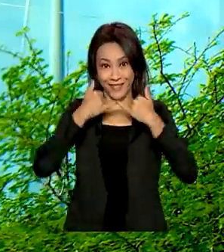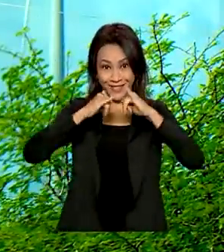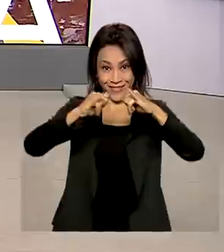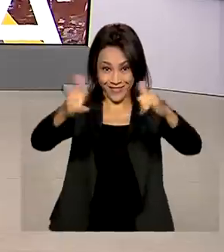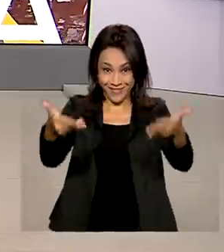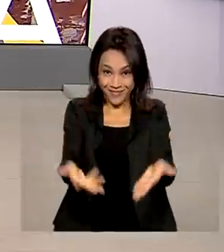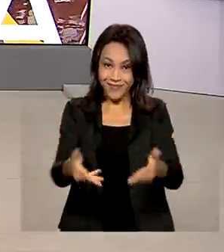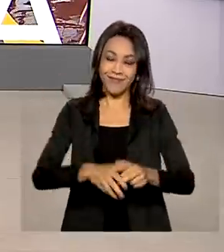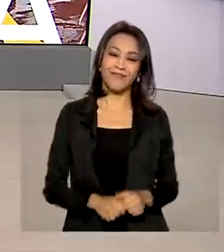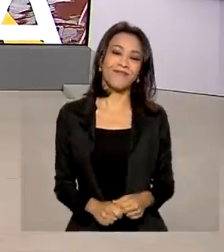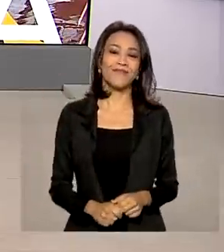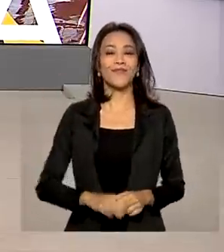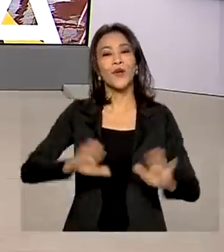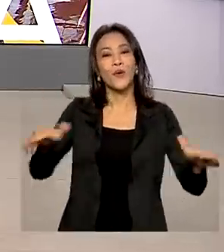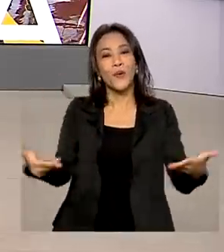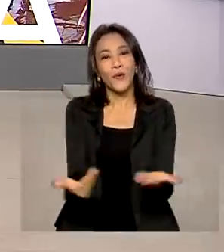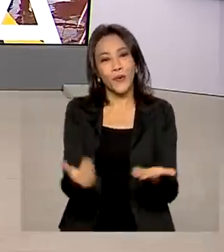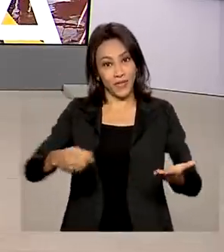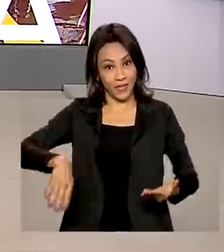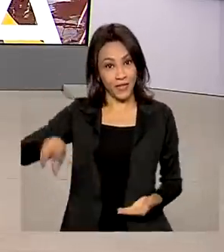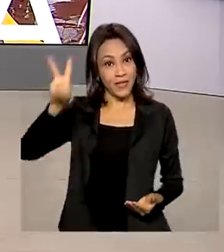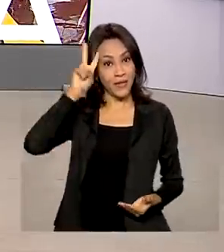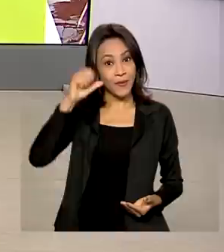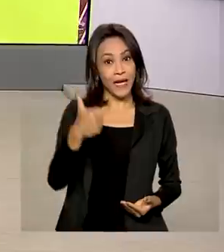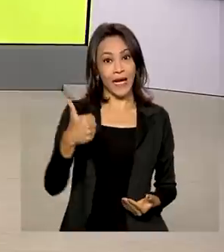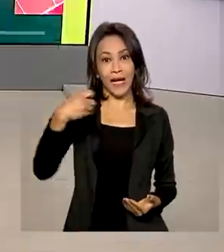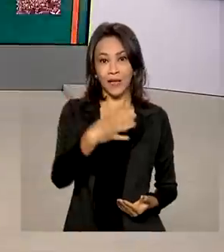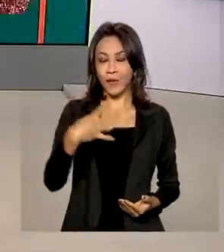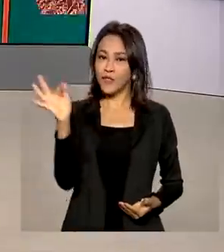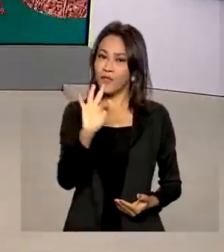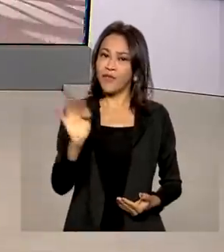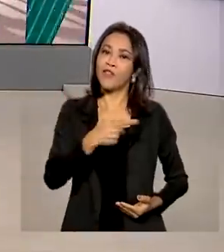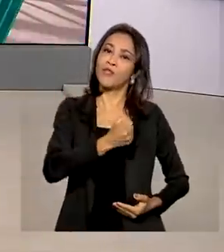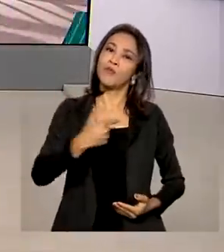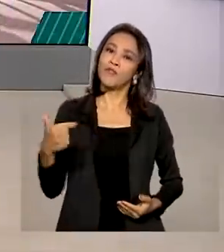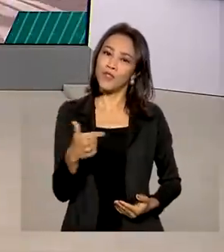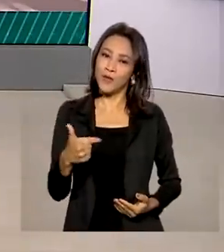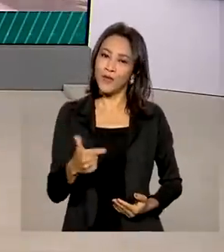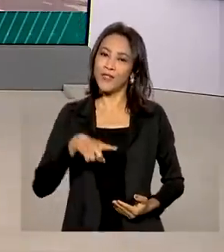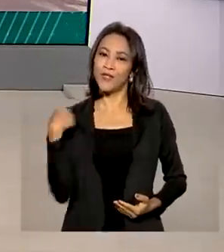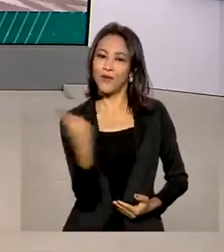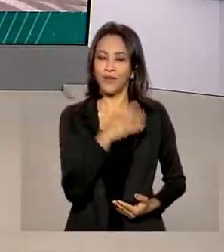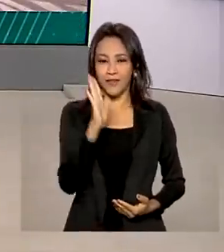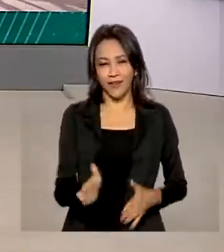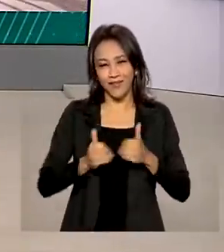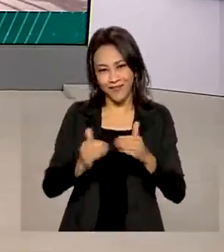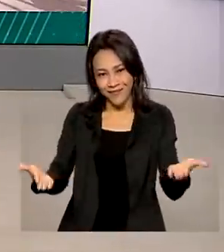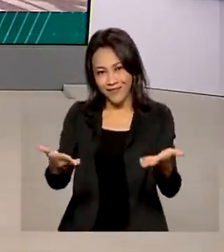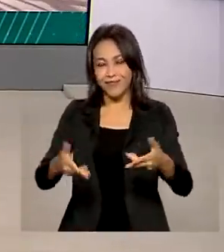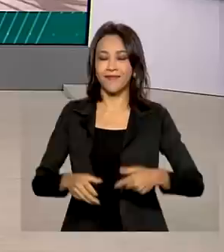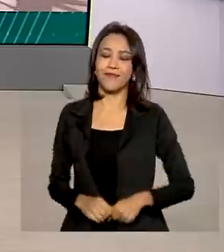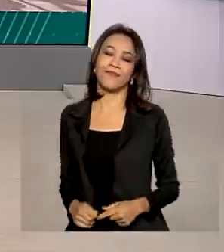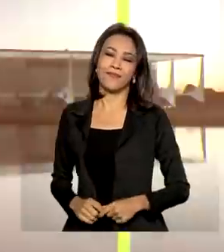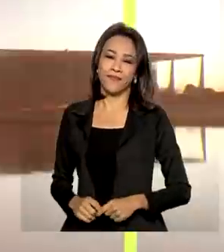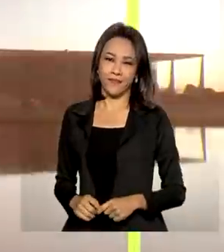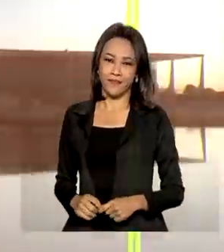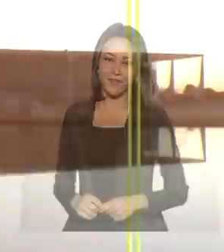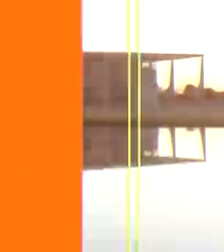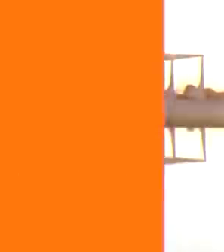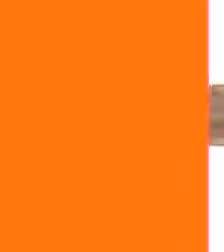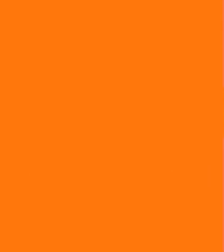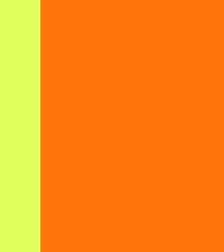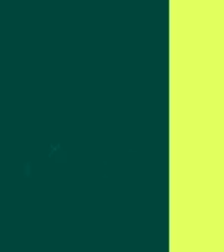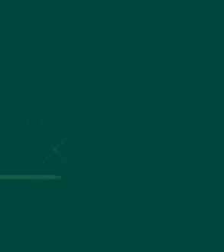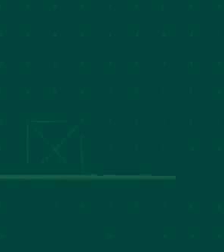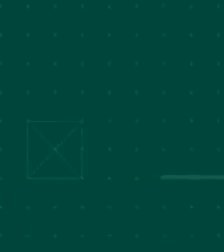elétrica. Segunda-feira, 14 de fevereiro de 2022. O Brasil em Dia já está começando.